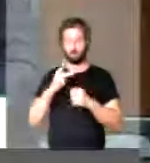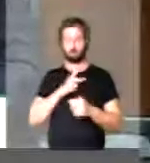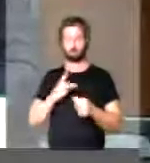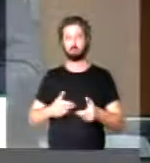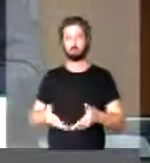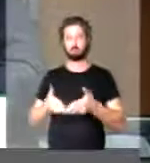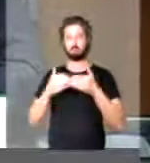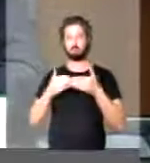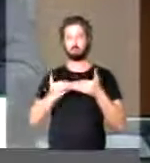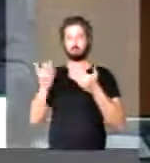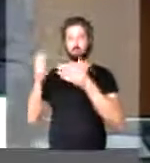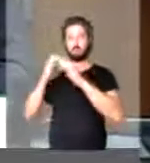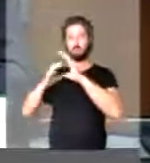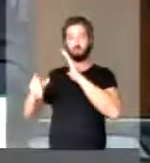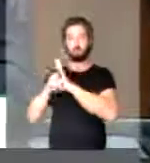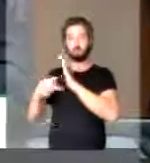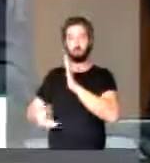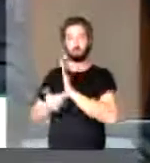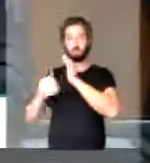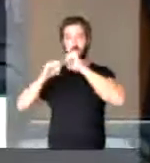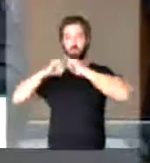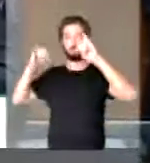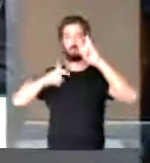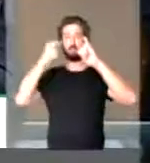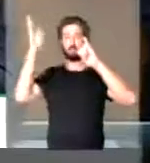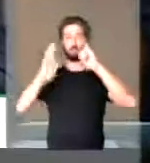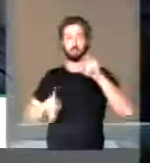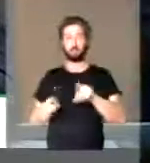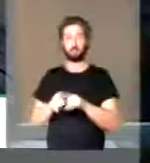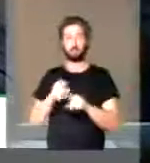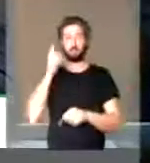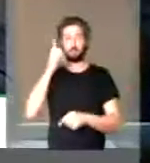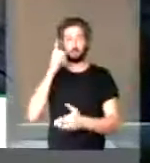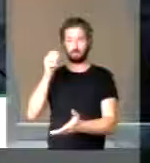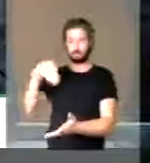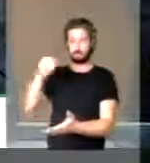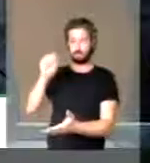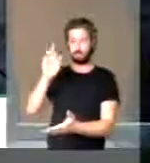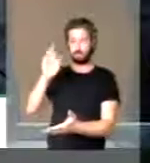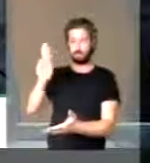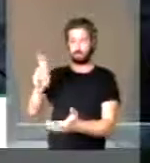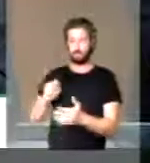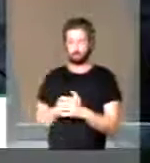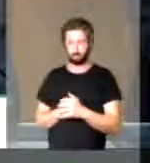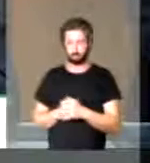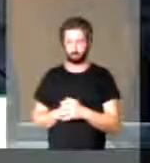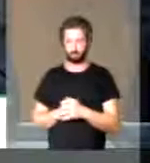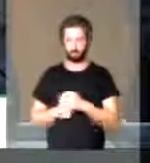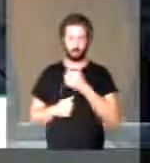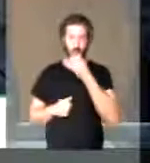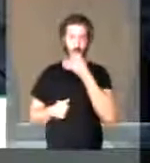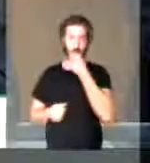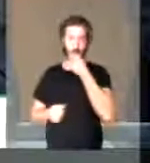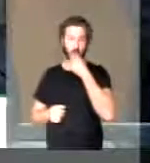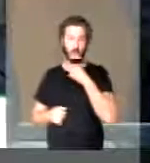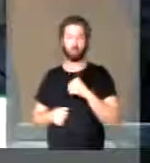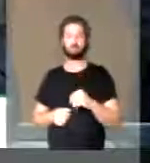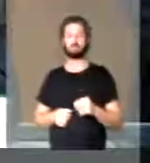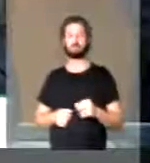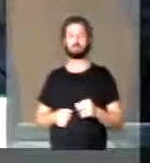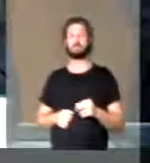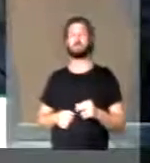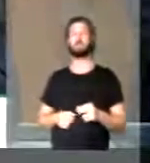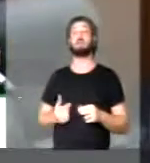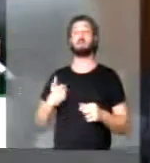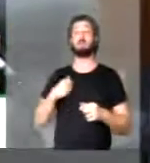Dessa mesa, encaminhamos o setor de comunicação e para a Voz do Brasil. Deputado André Amaral, com a palavra. Senhor presidente, aproveitando